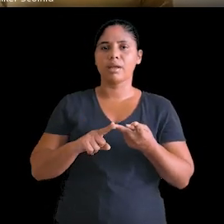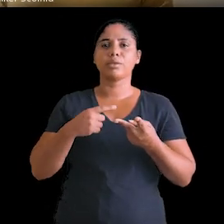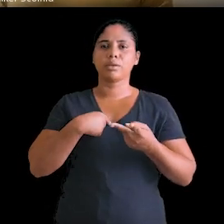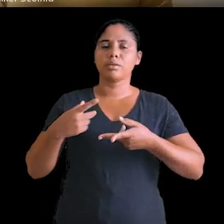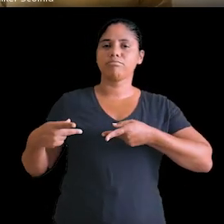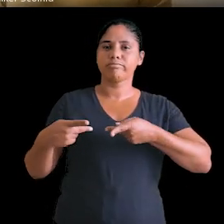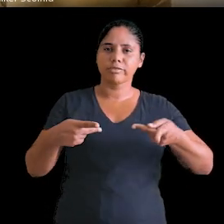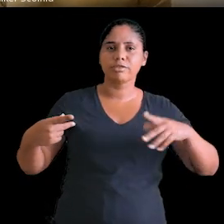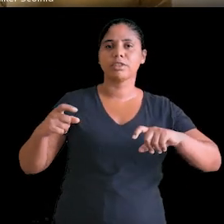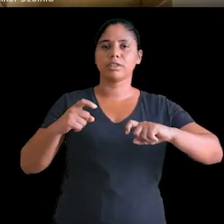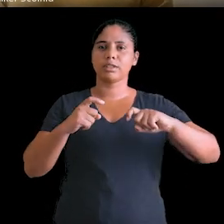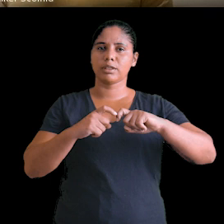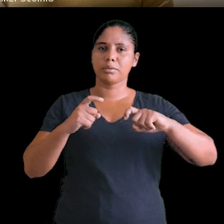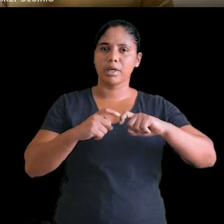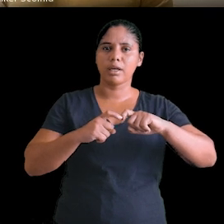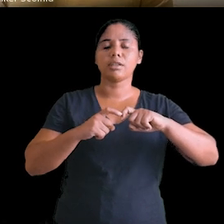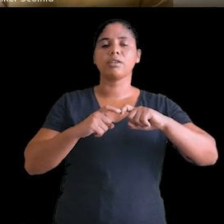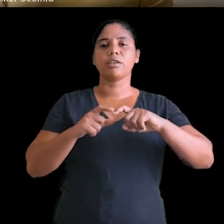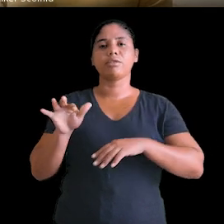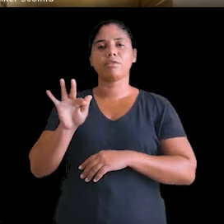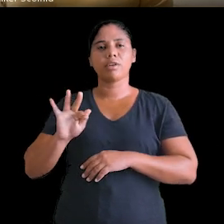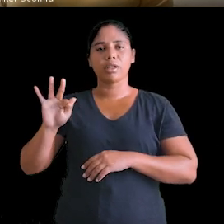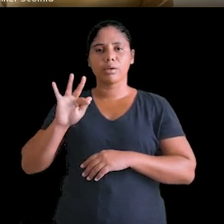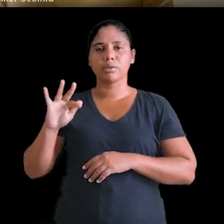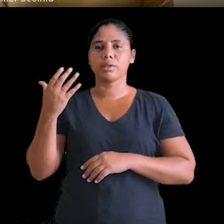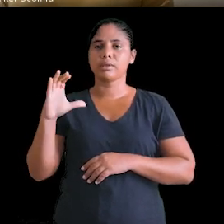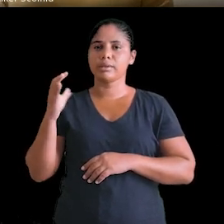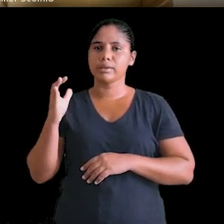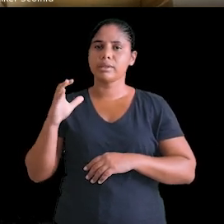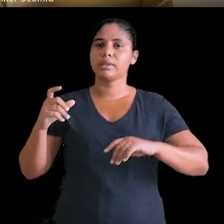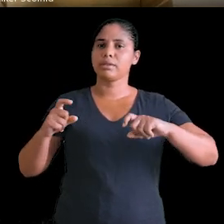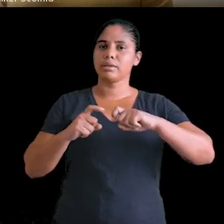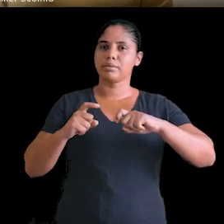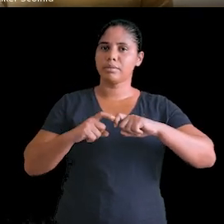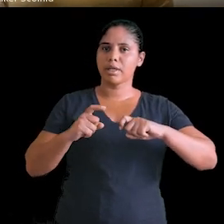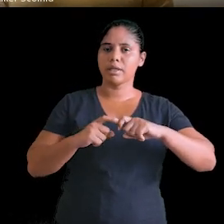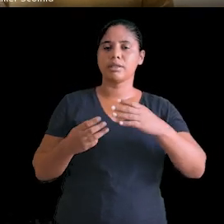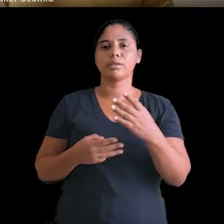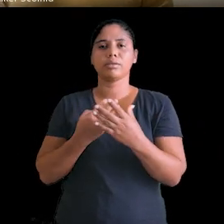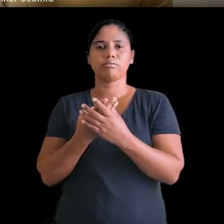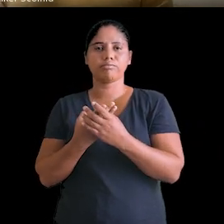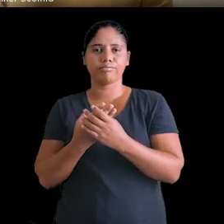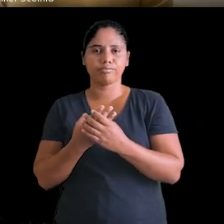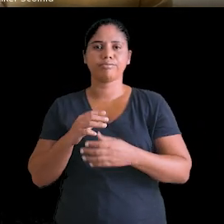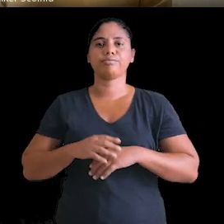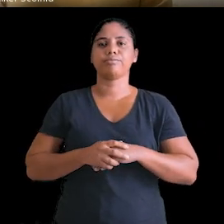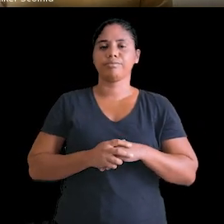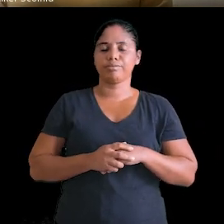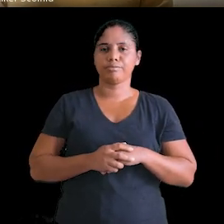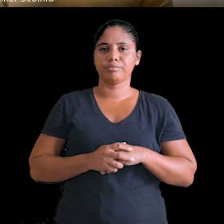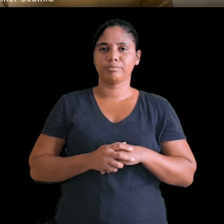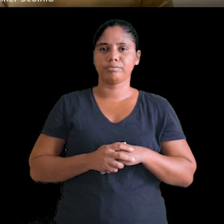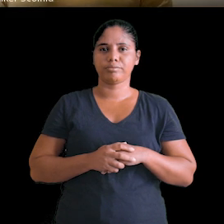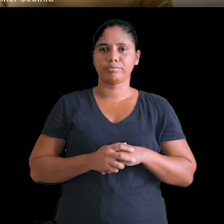coletiva pela Faculdade de Ciências Médicas da Universidade de Pernambuco. Tenho residência em enfermagem obstétrica pela Faculdade de Enfermagem Nossa Senhora das Graças,